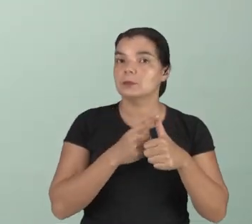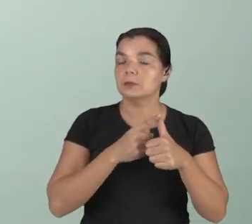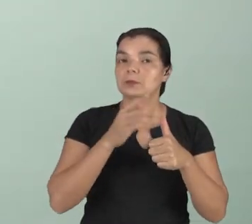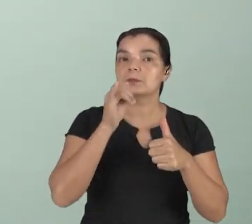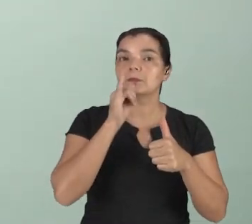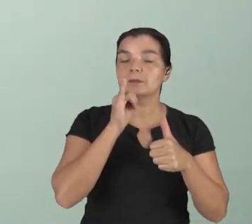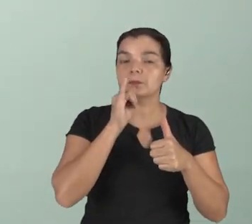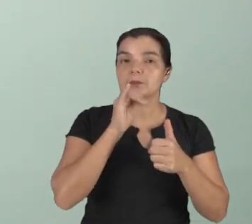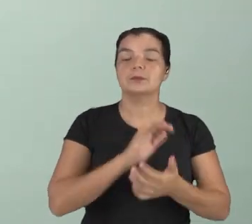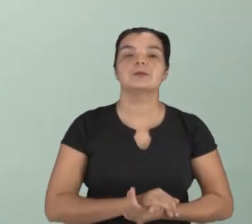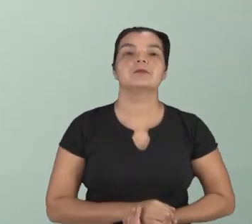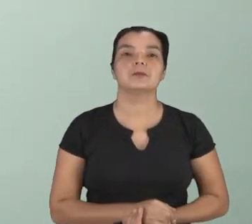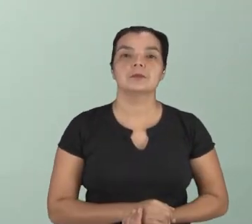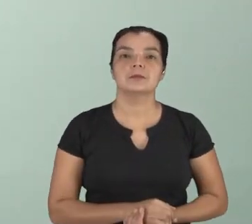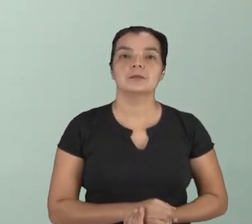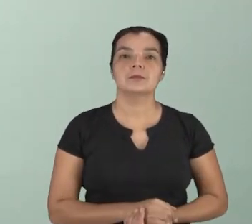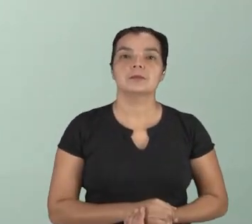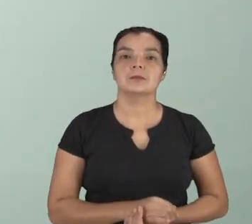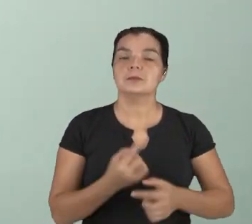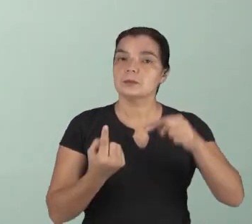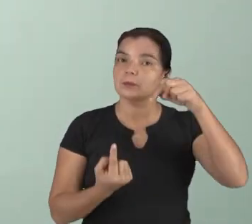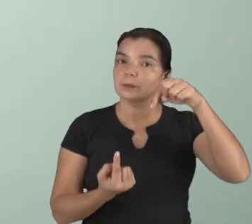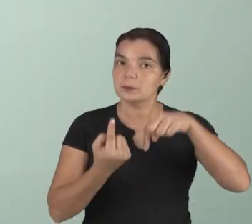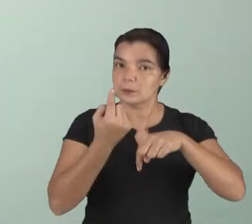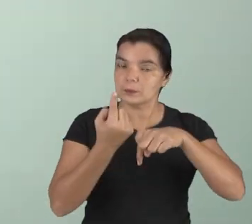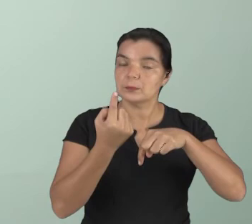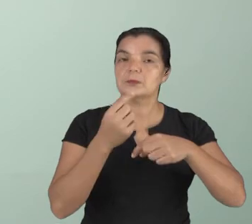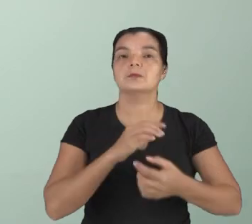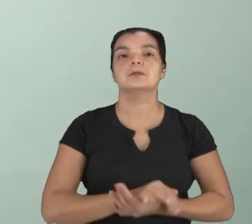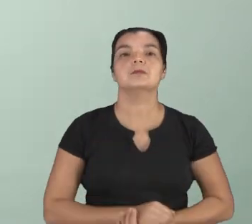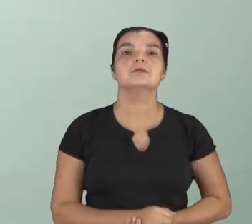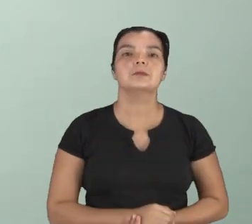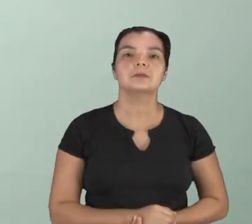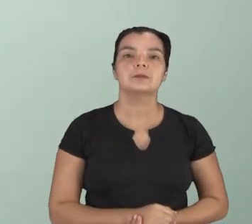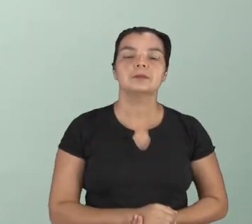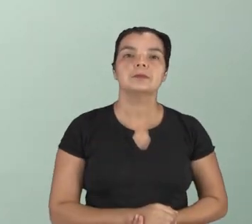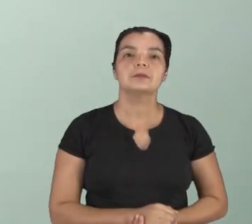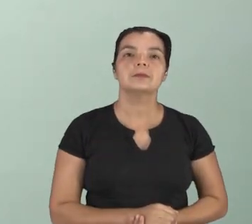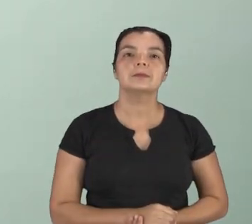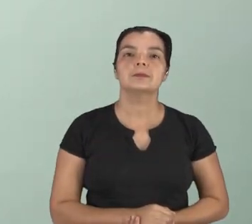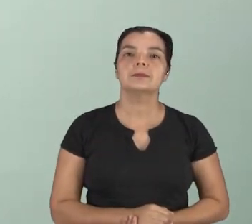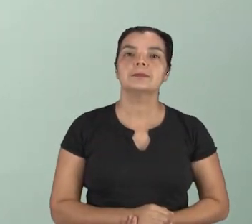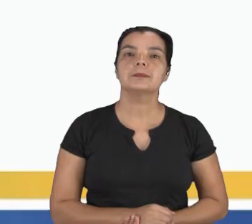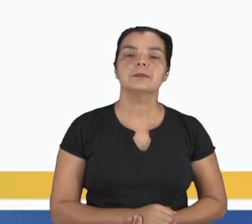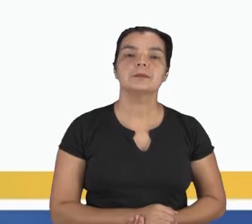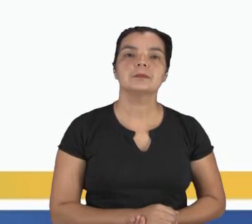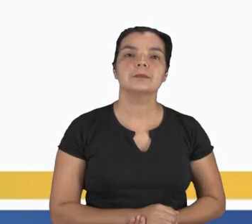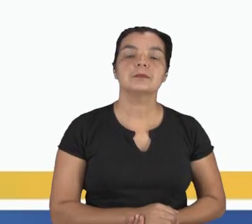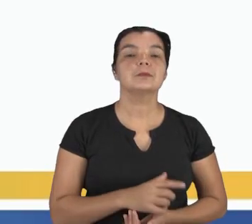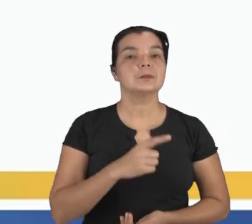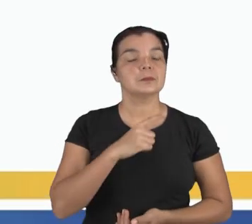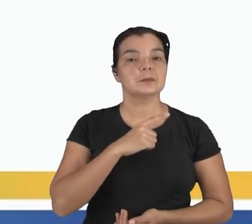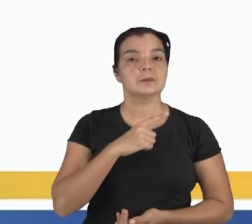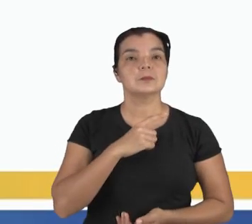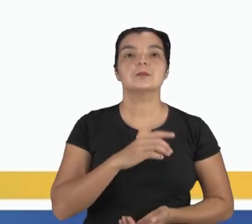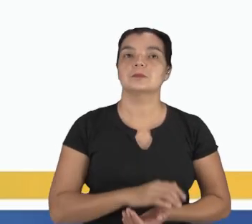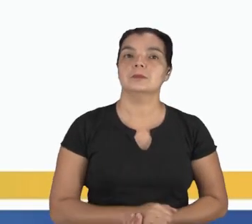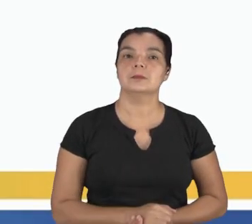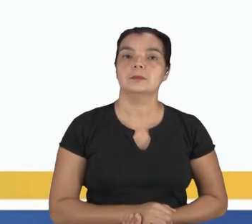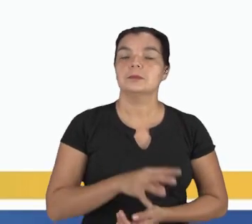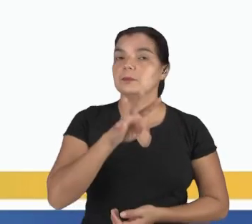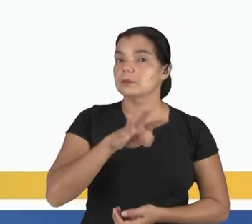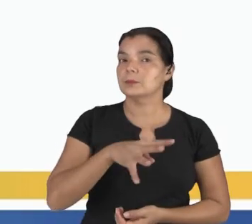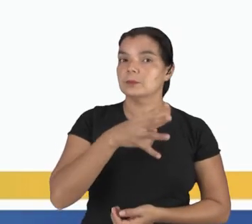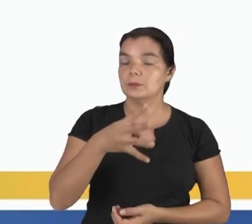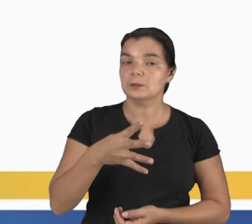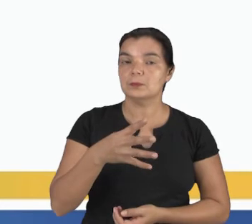exemplo nós vamos falar de proporcionalidade inversamente. Nós temos aí, nessa tabela,